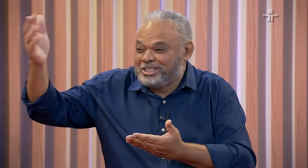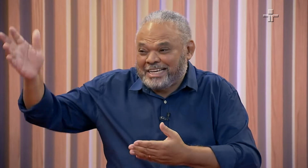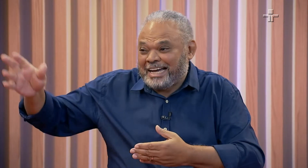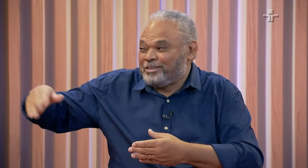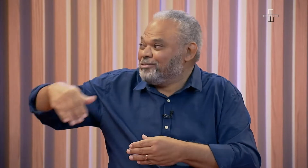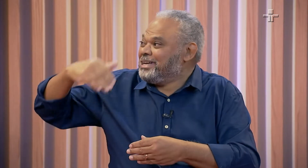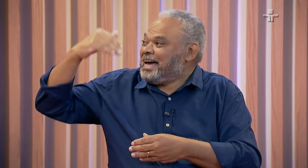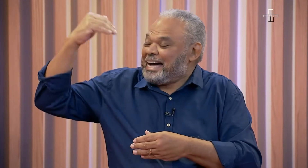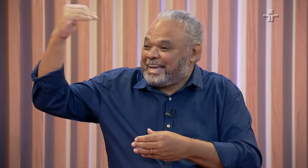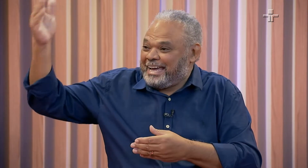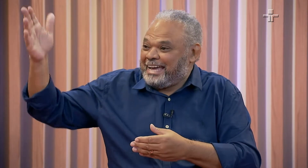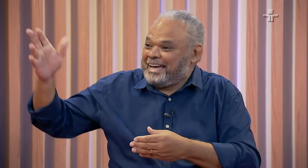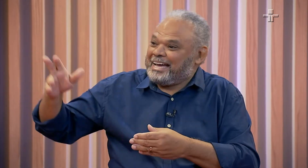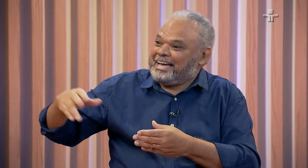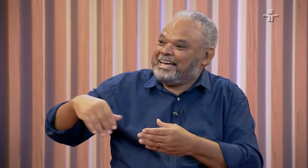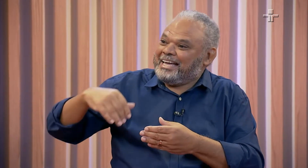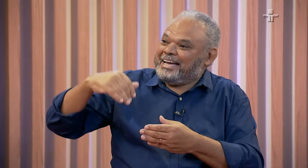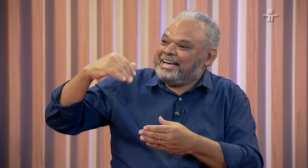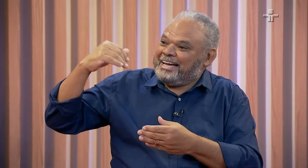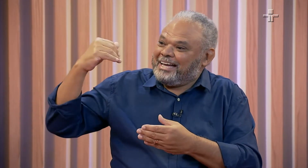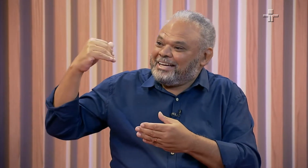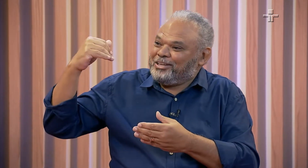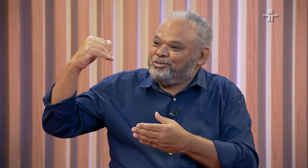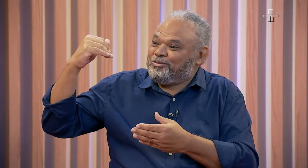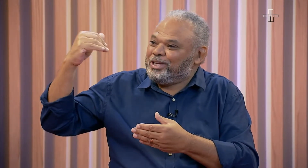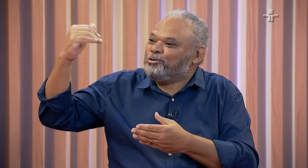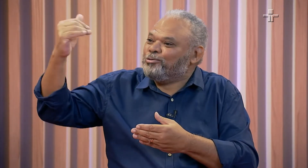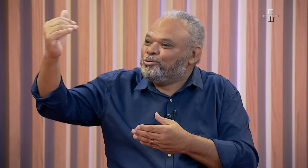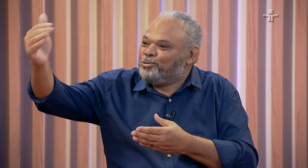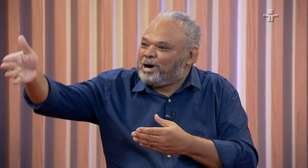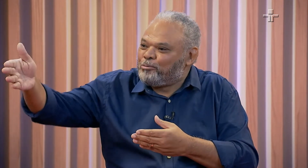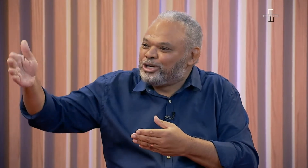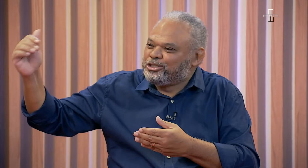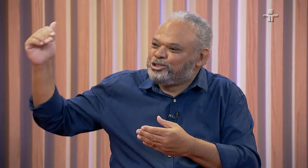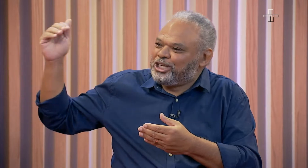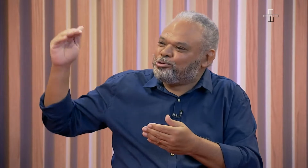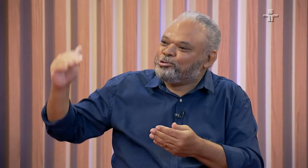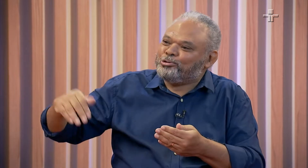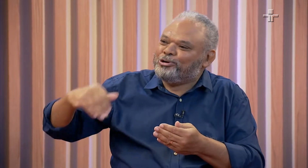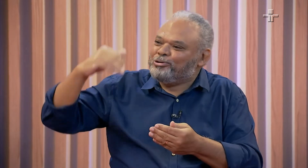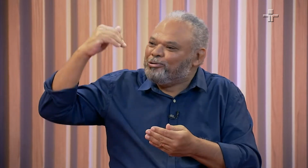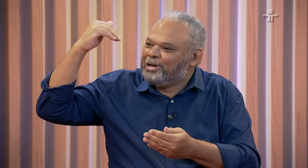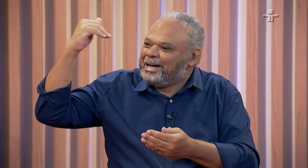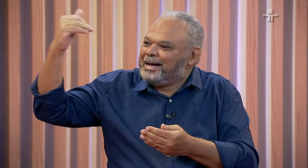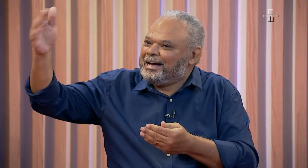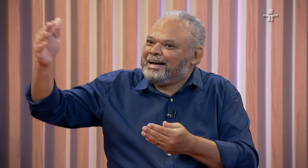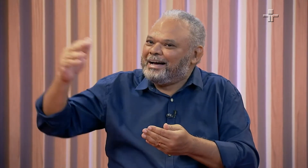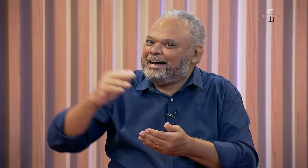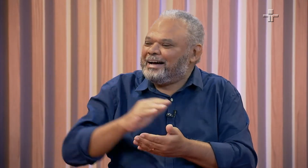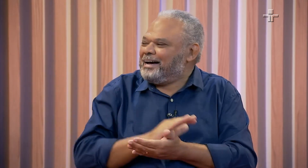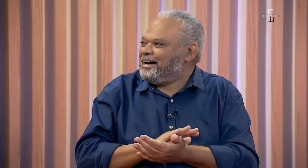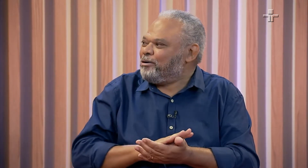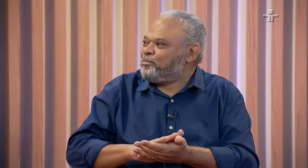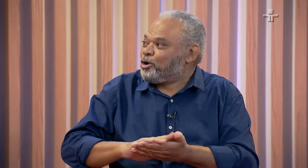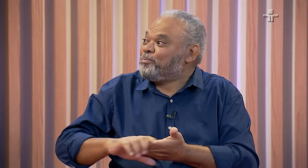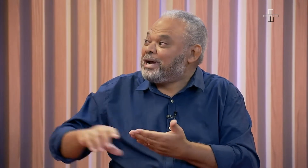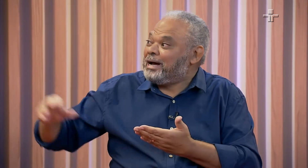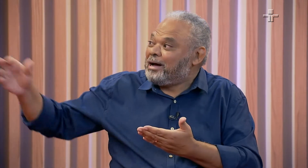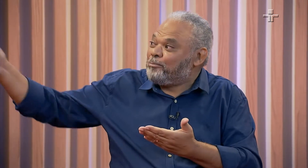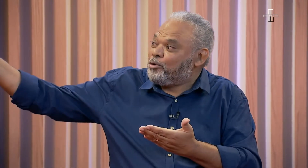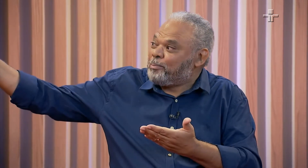tinha noticiado, a guerra, enfim, a morte do Getúlio,